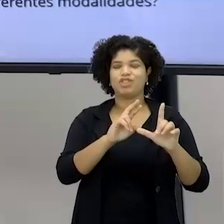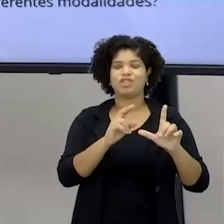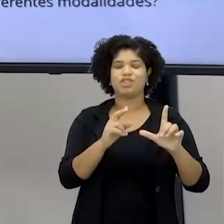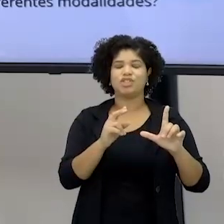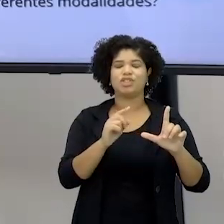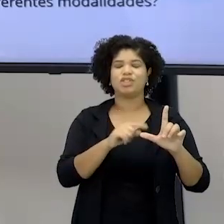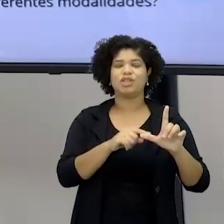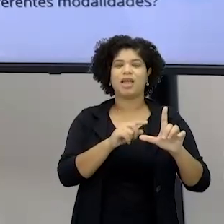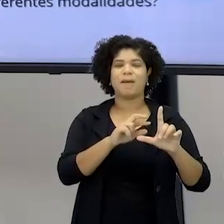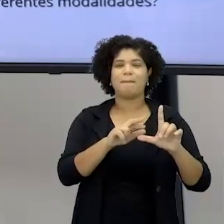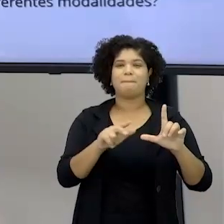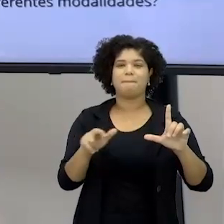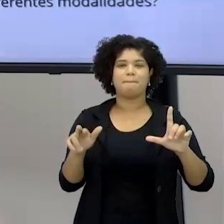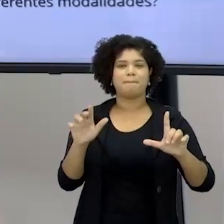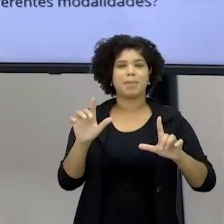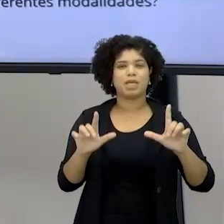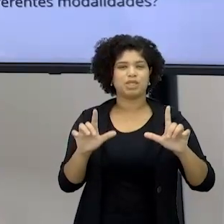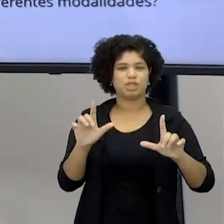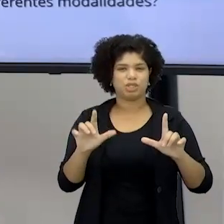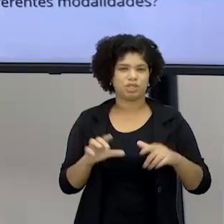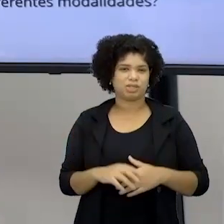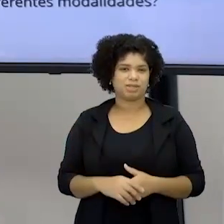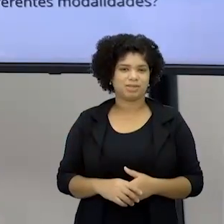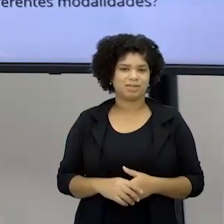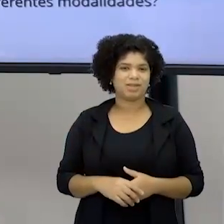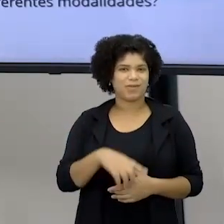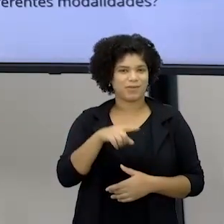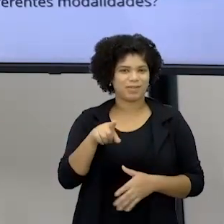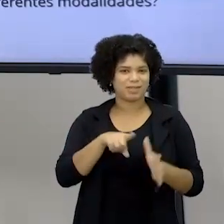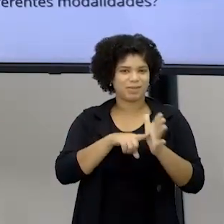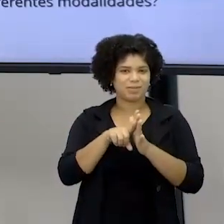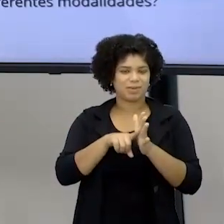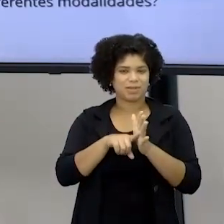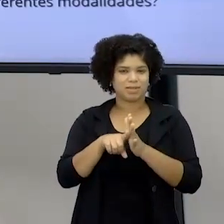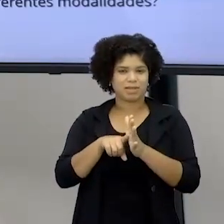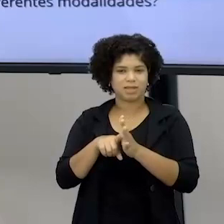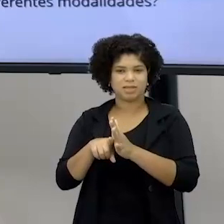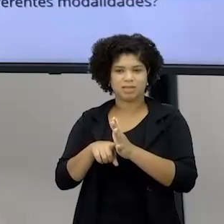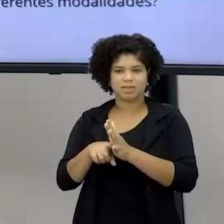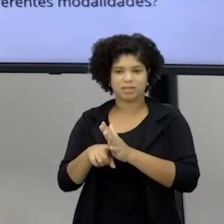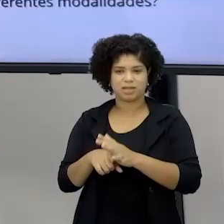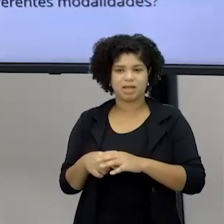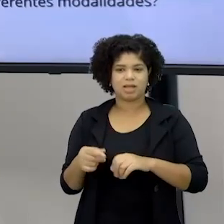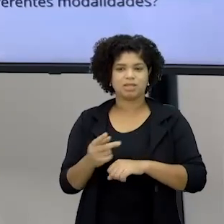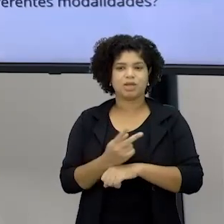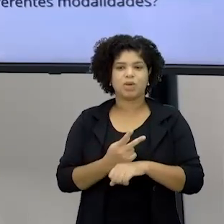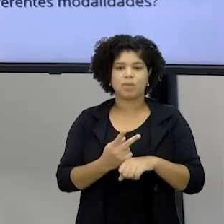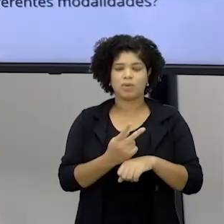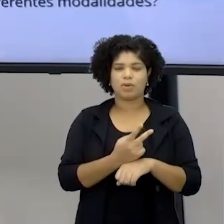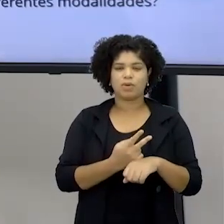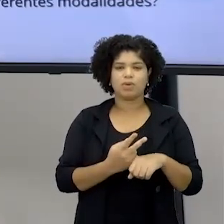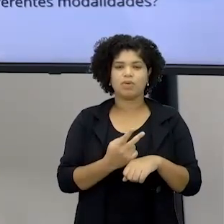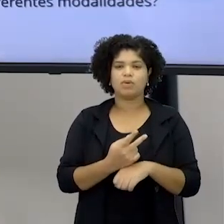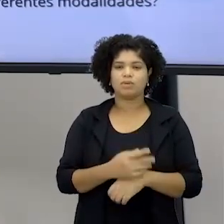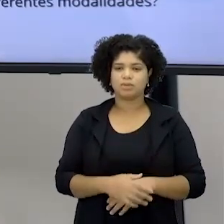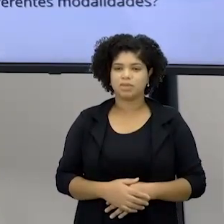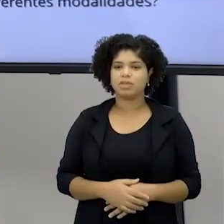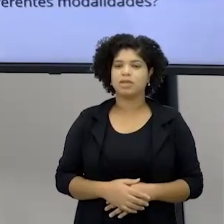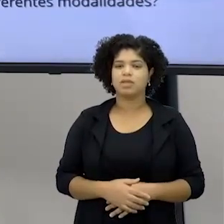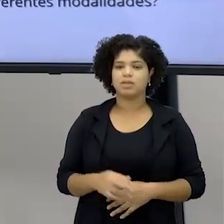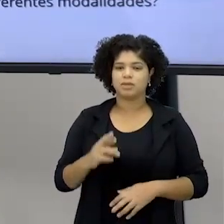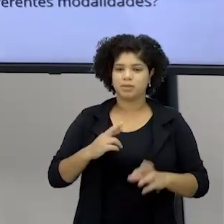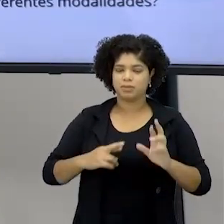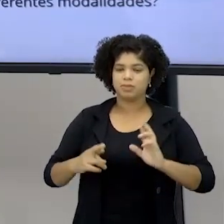jornalísticos? Ou não? Então, olha só, vocês agora são investigadores, vocês vão em busca de responder todas essas